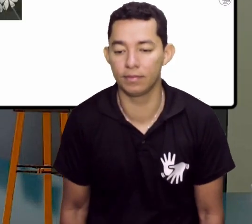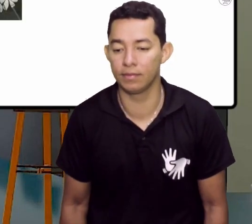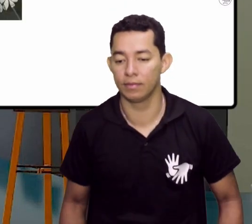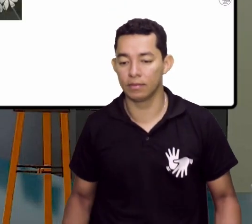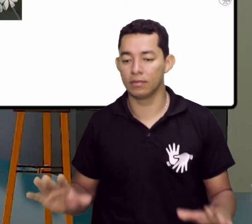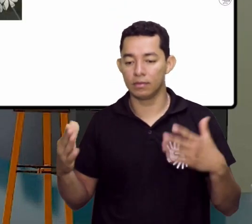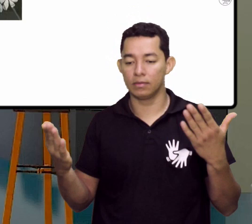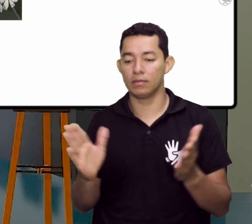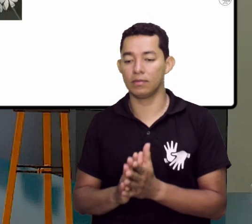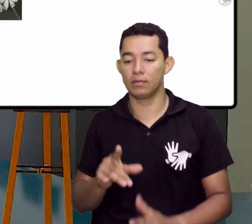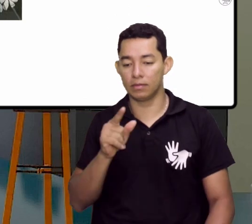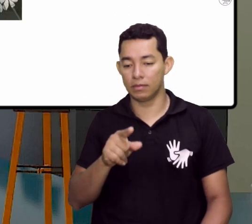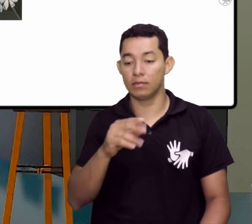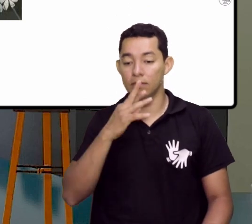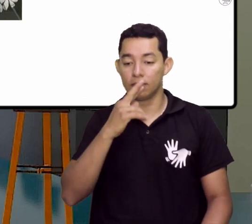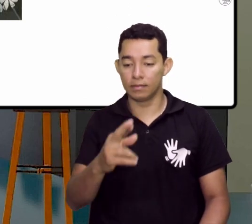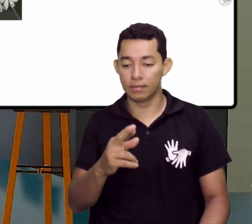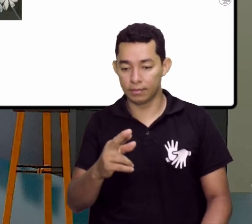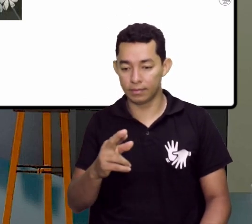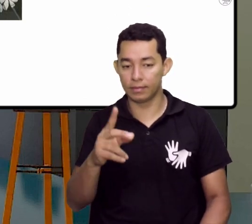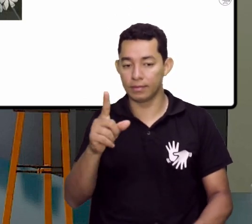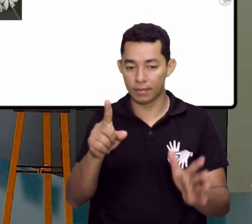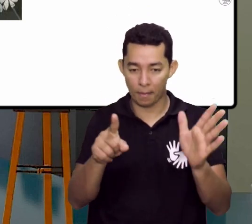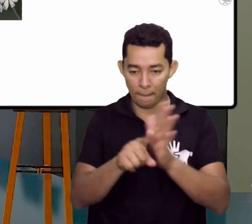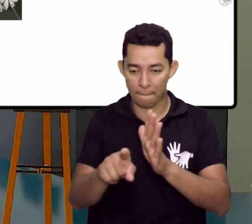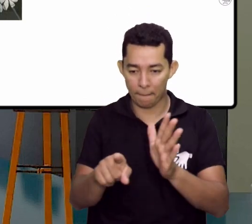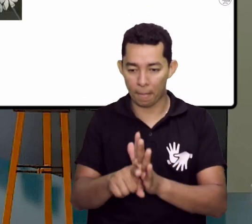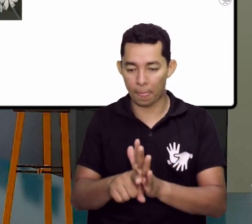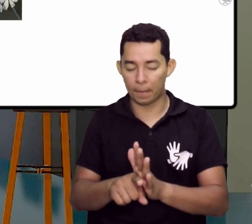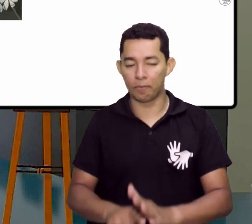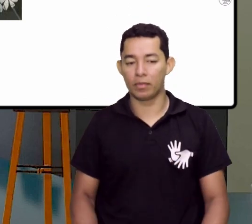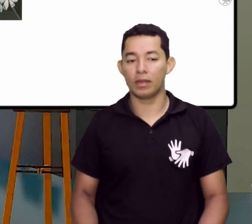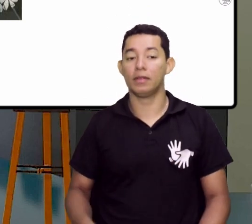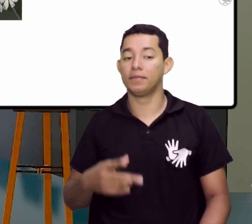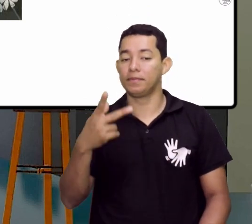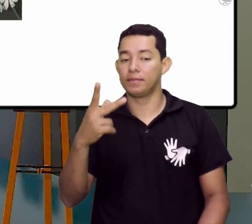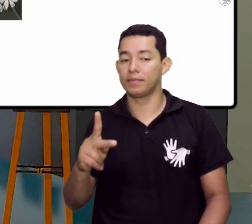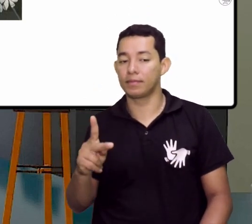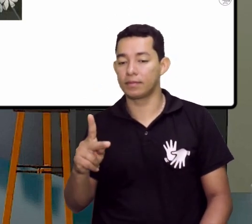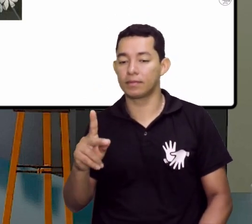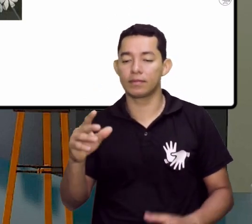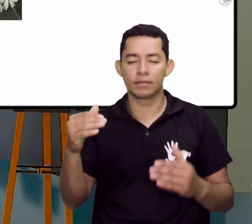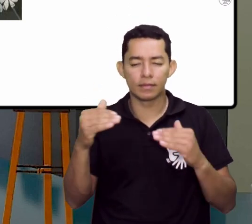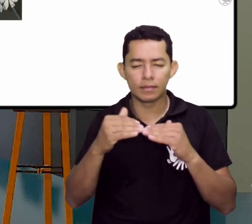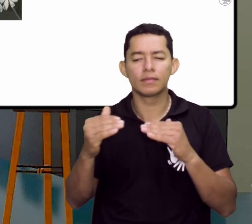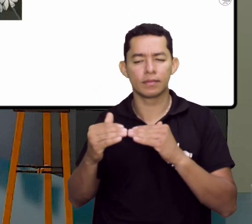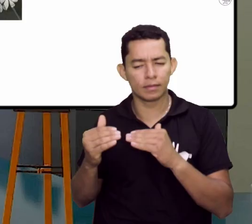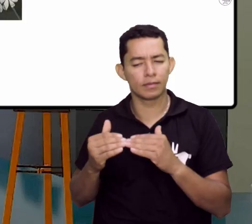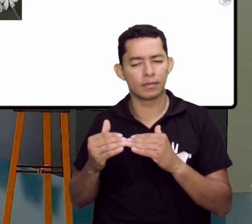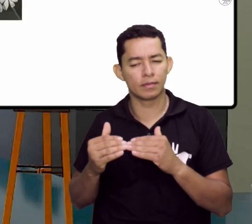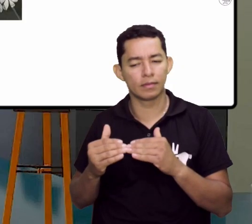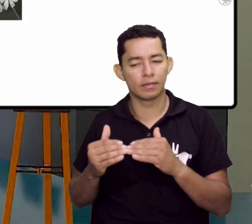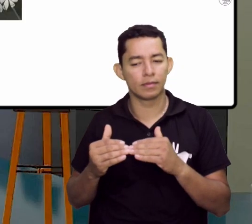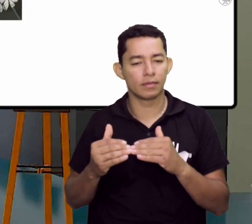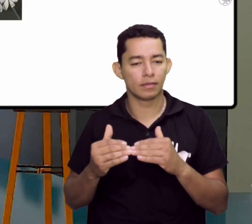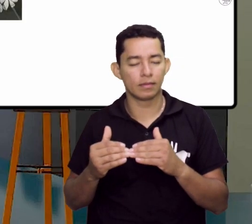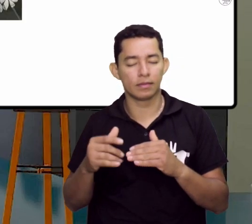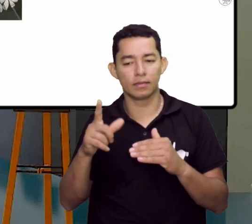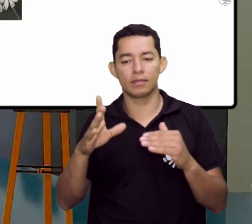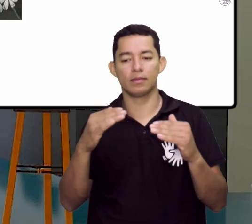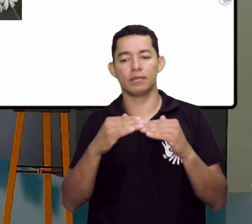você vai responder essa questão, você vai fazer a sua análise. Você concorda, né, com